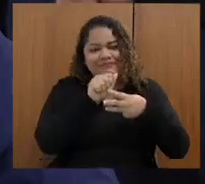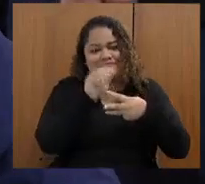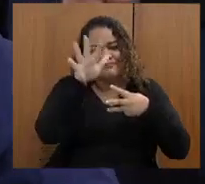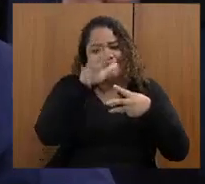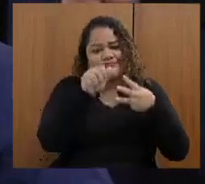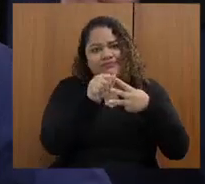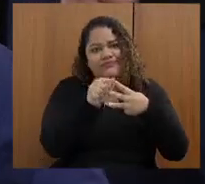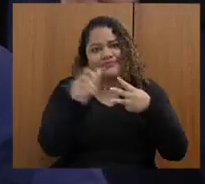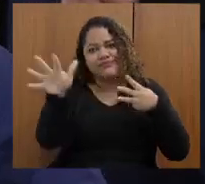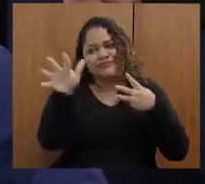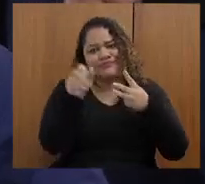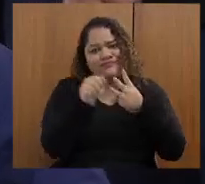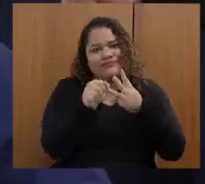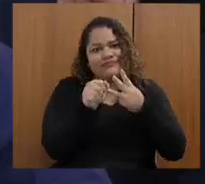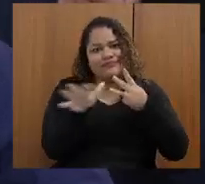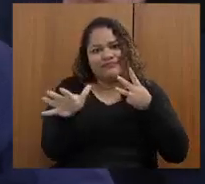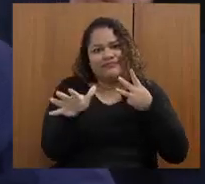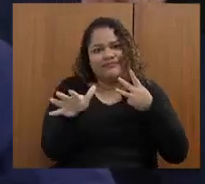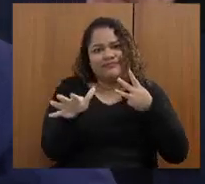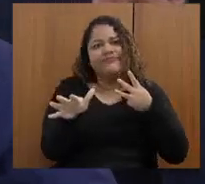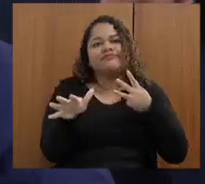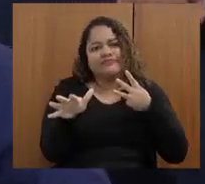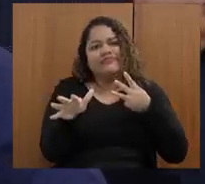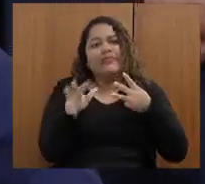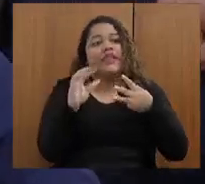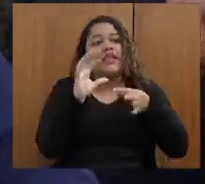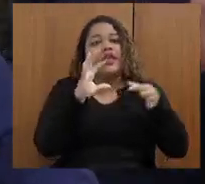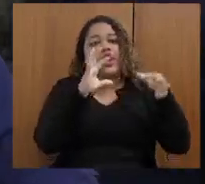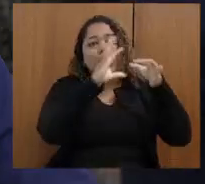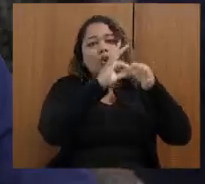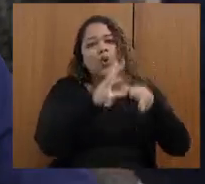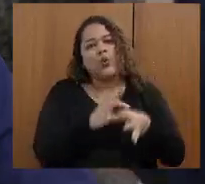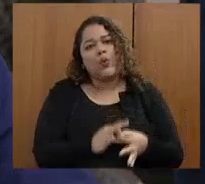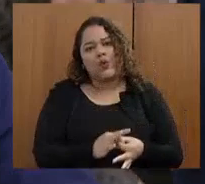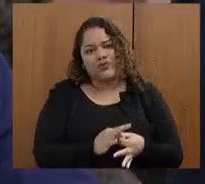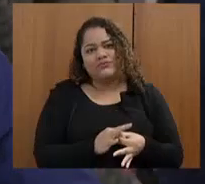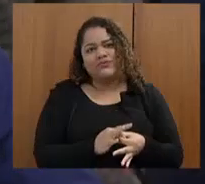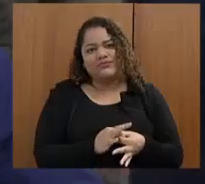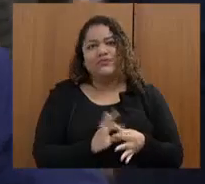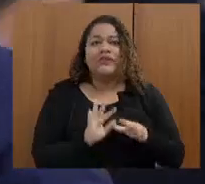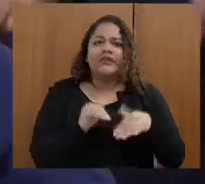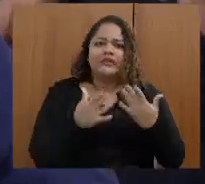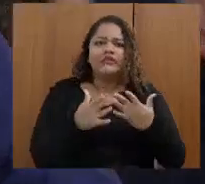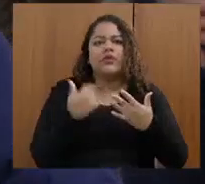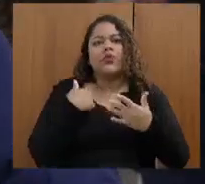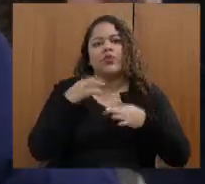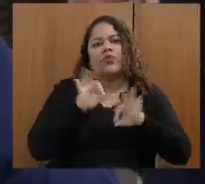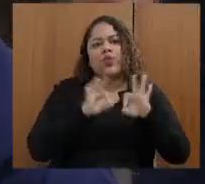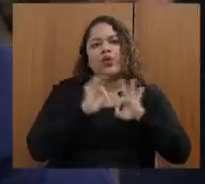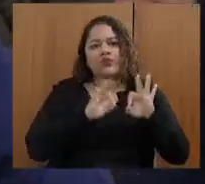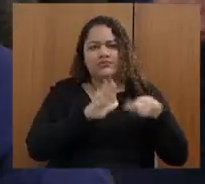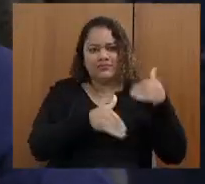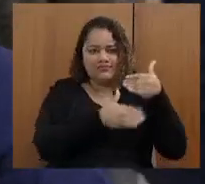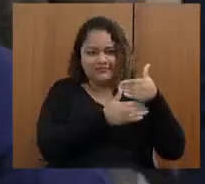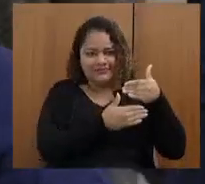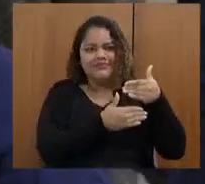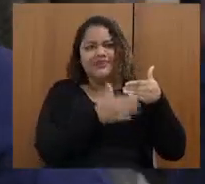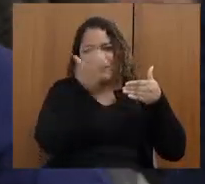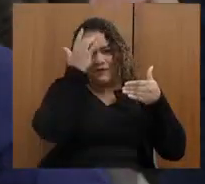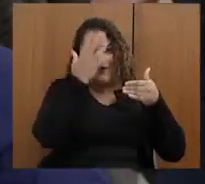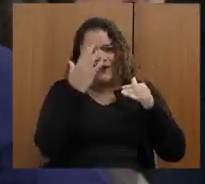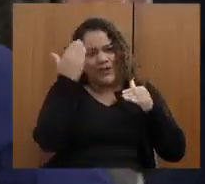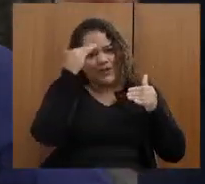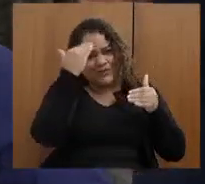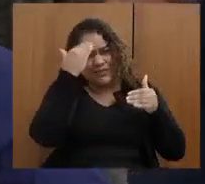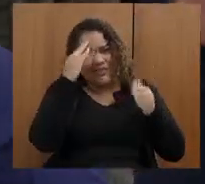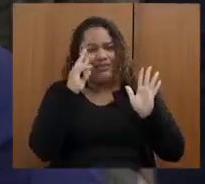vários temas da educação eles estão correlacionados nós organizamos uma apresentação para ficar mais fácil e mais didática entendimento e